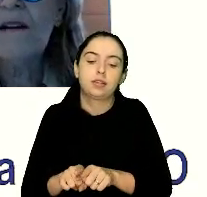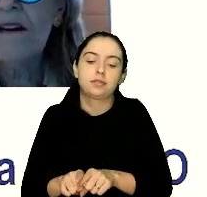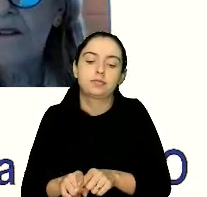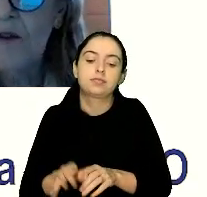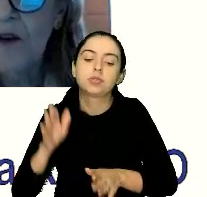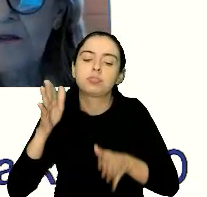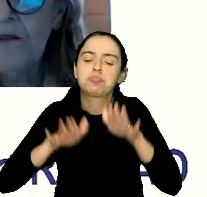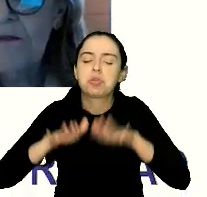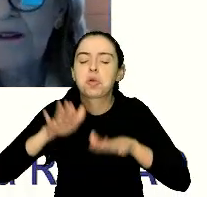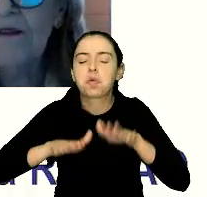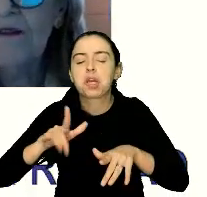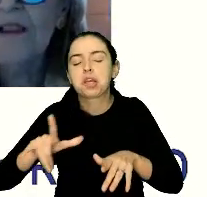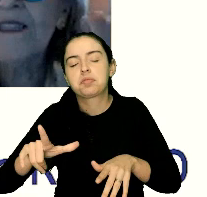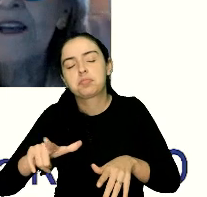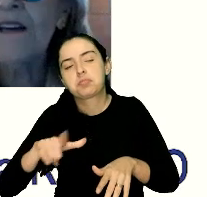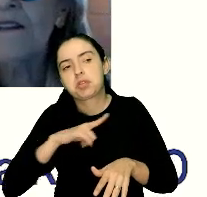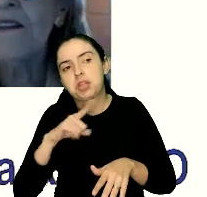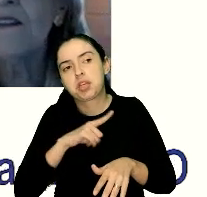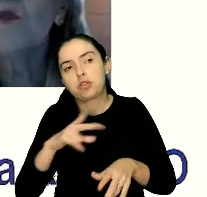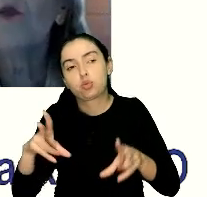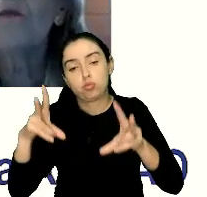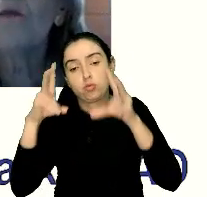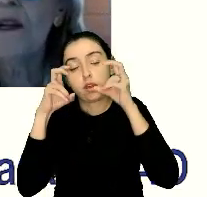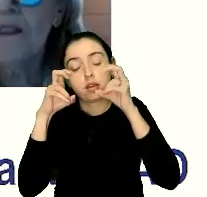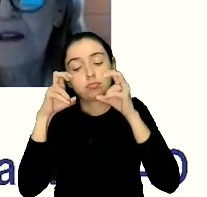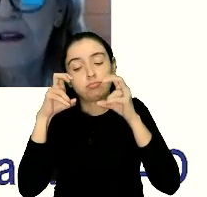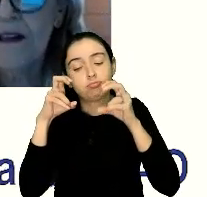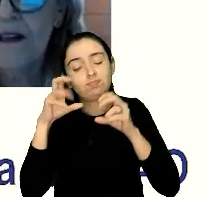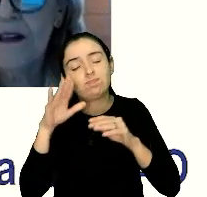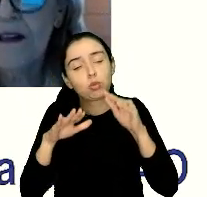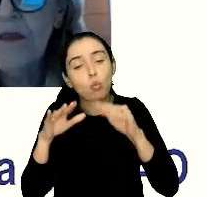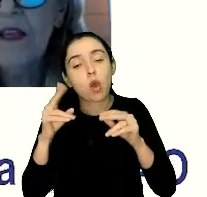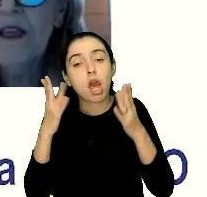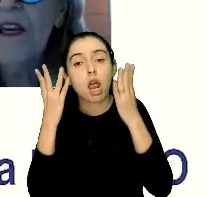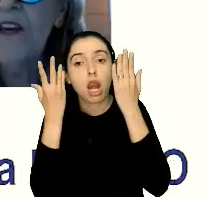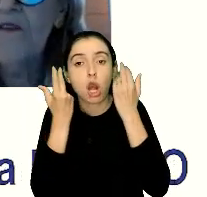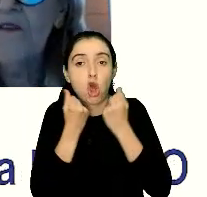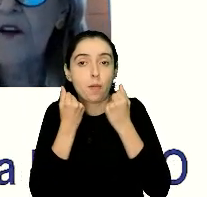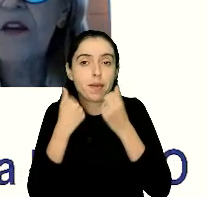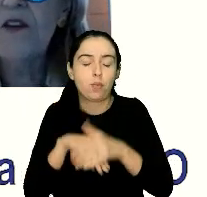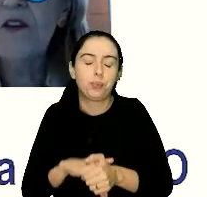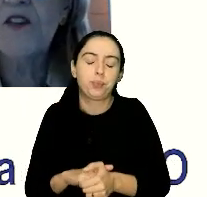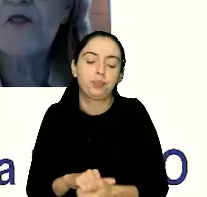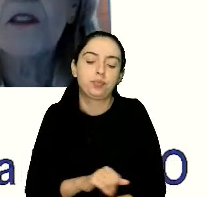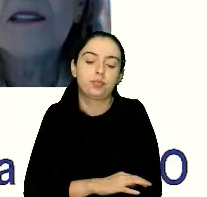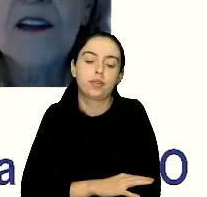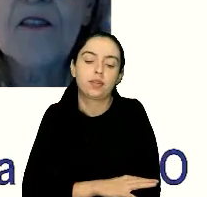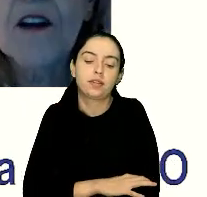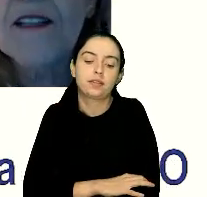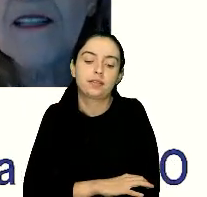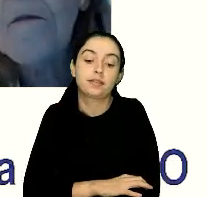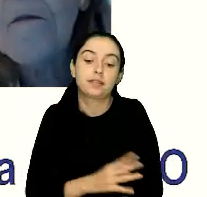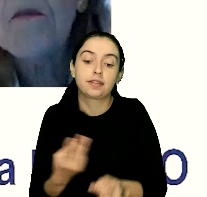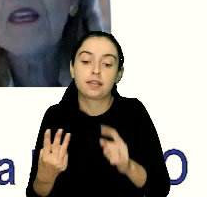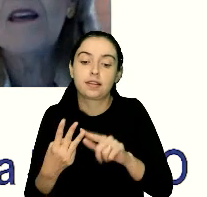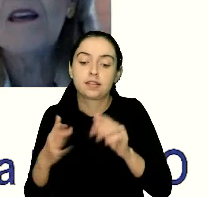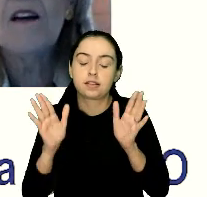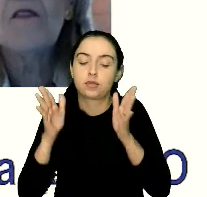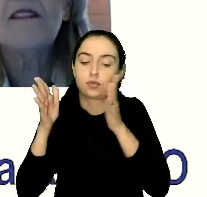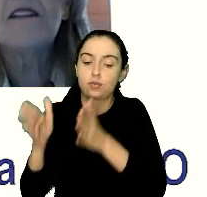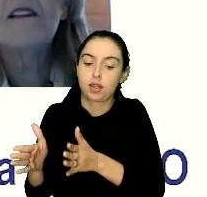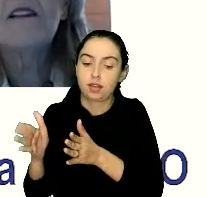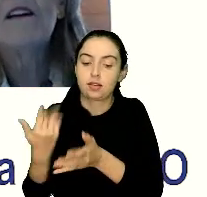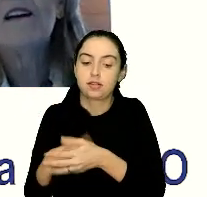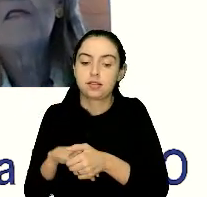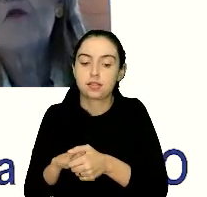equilíbrio, olhem bem, né? Uma certa normalidade. E, finalmente, uma terceira fase,